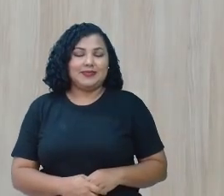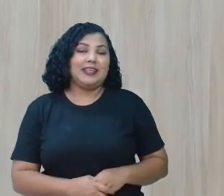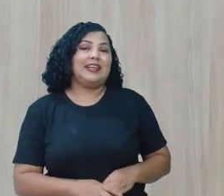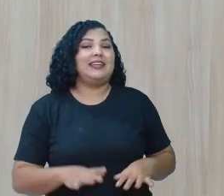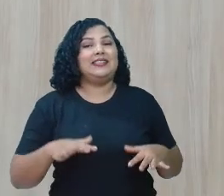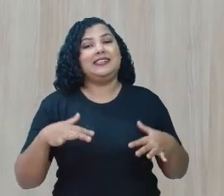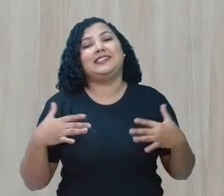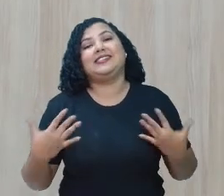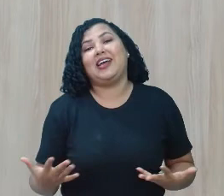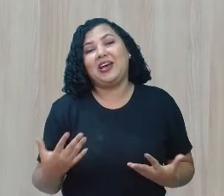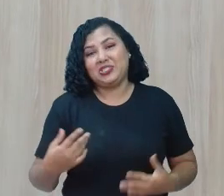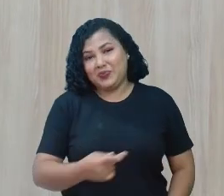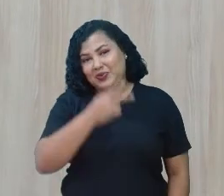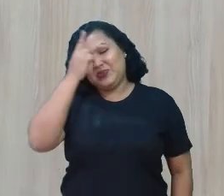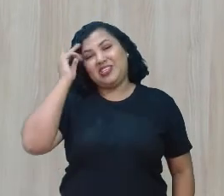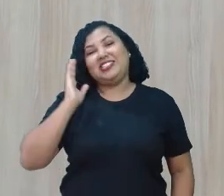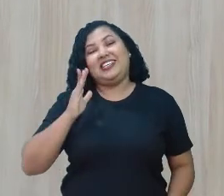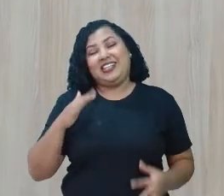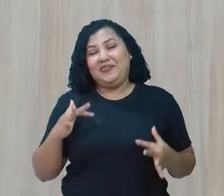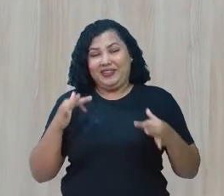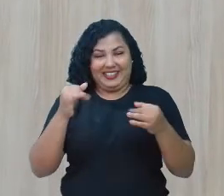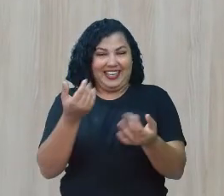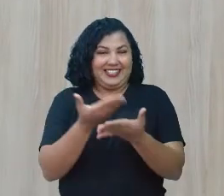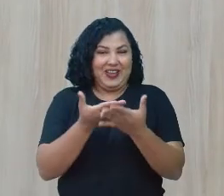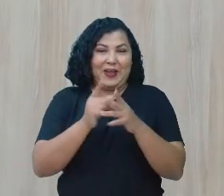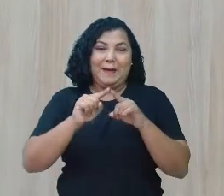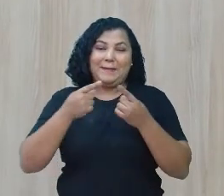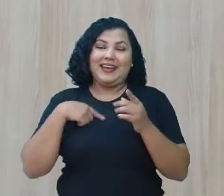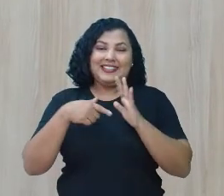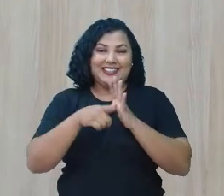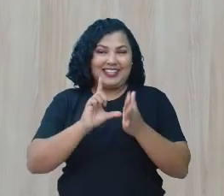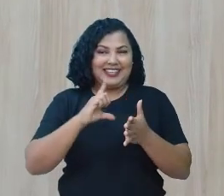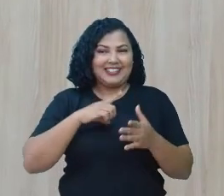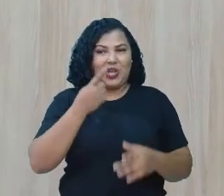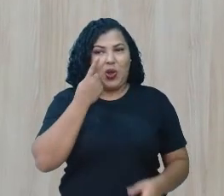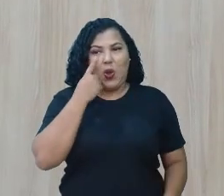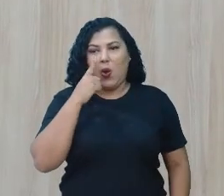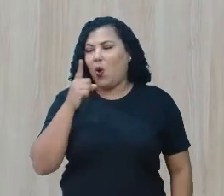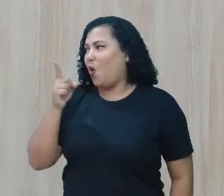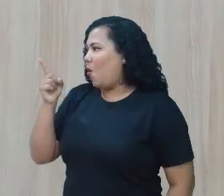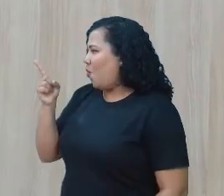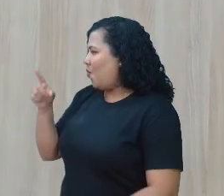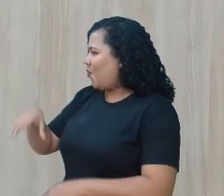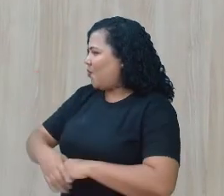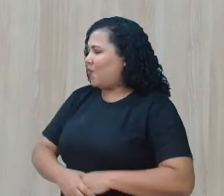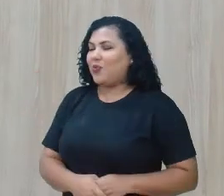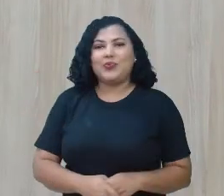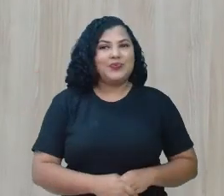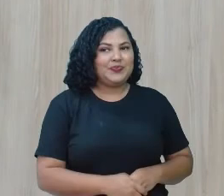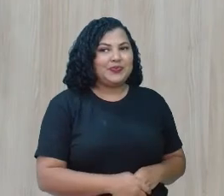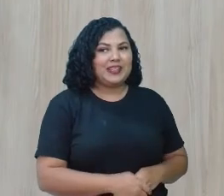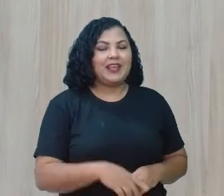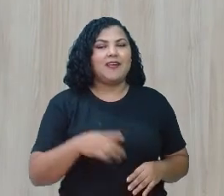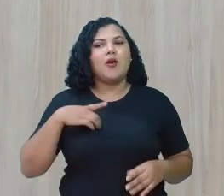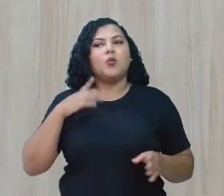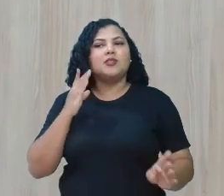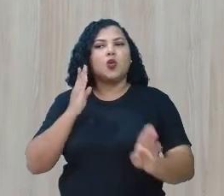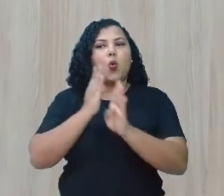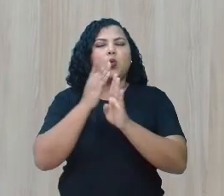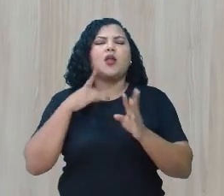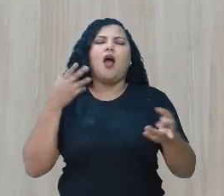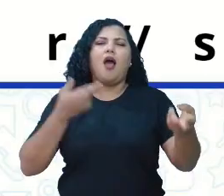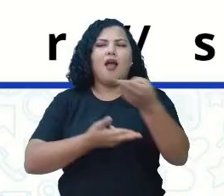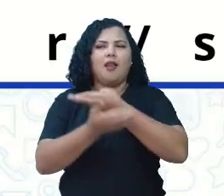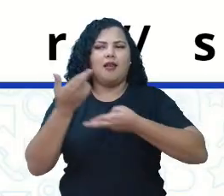O pessoal aqui já está agoniando para a gente encerrar a aula, mas antes disso, olha para o quadro aí, olha para a TV e vamos encontrar essa